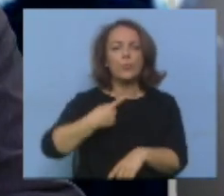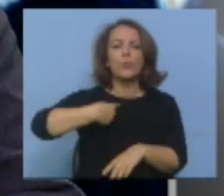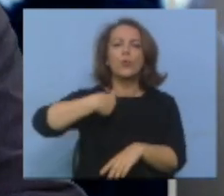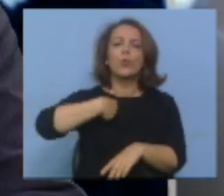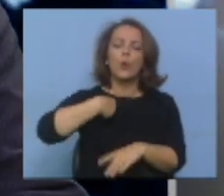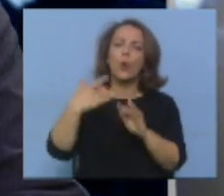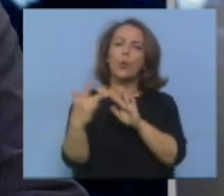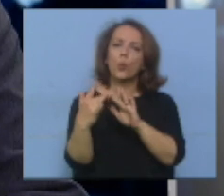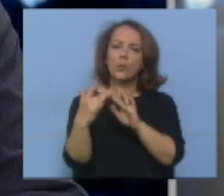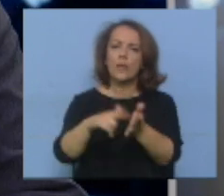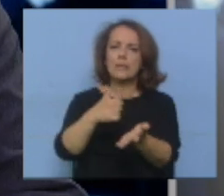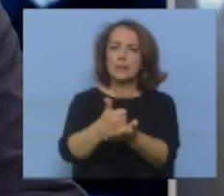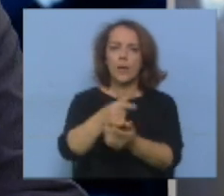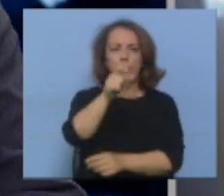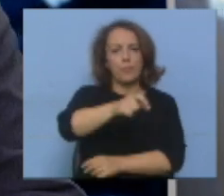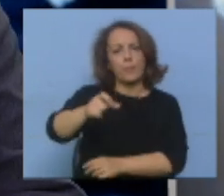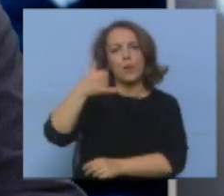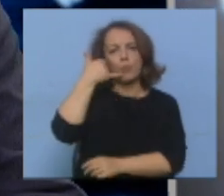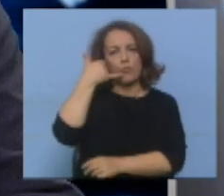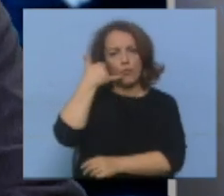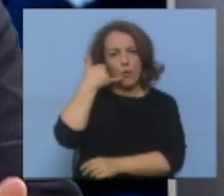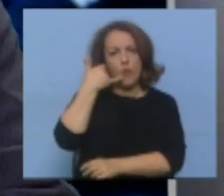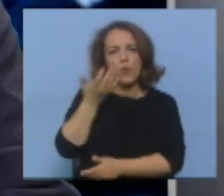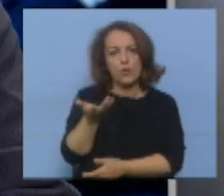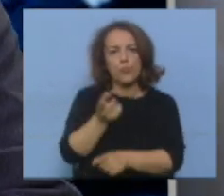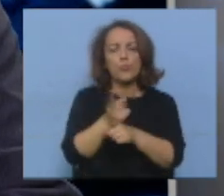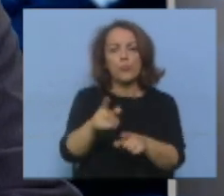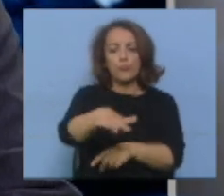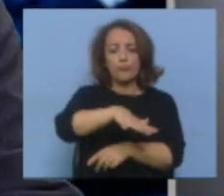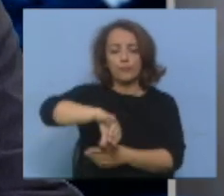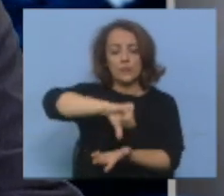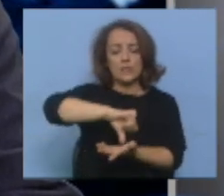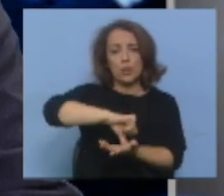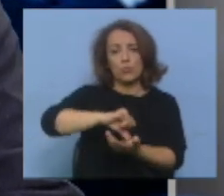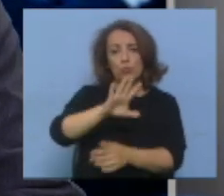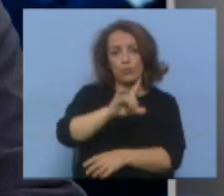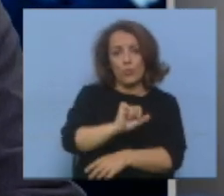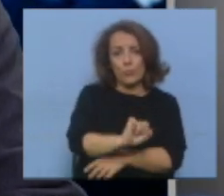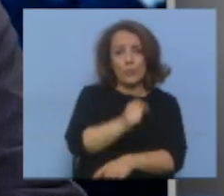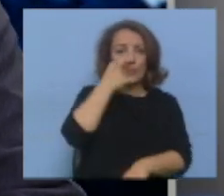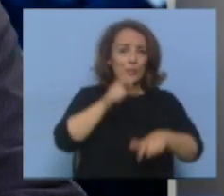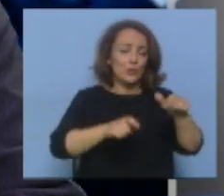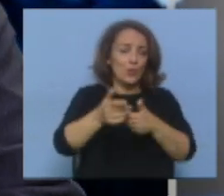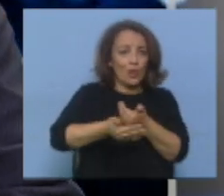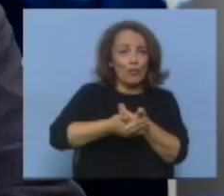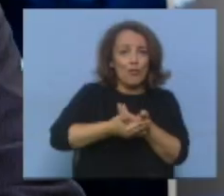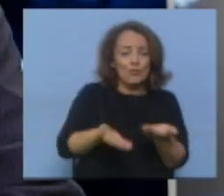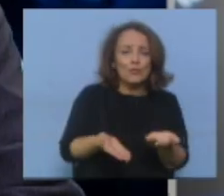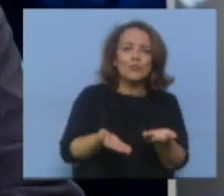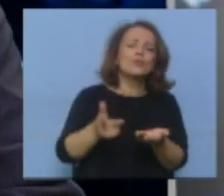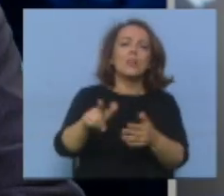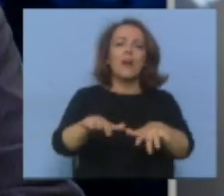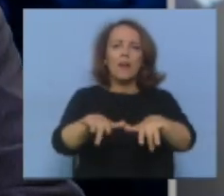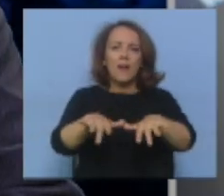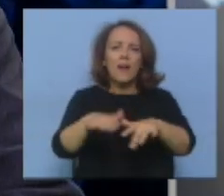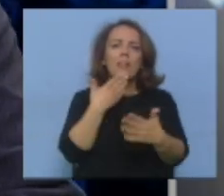telefone. Neste momento, sendo uma população no centro de Lisboa mais idosa, os meios digitais não